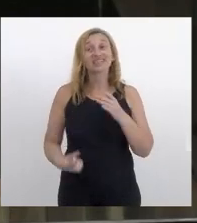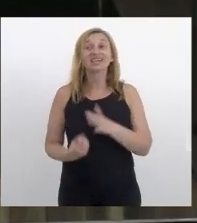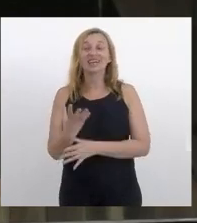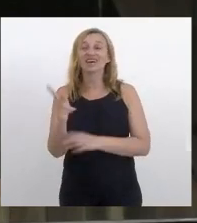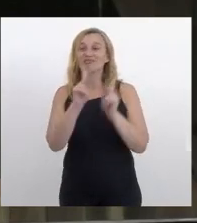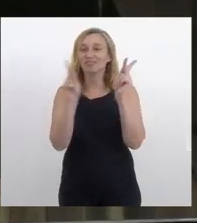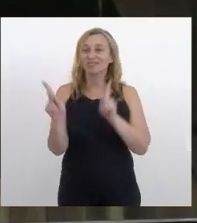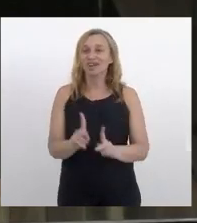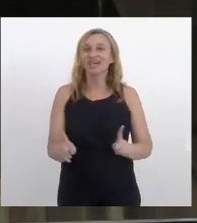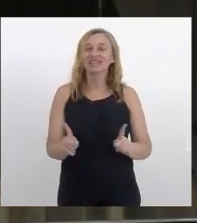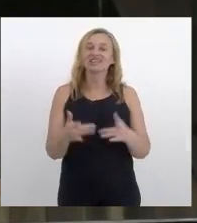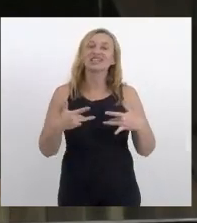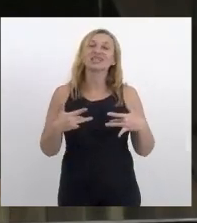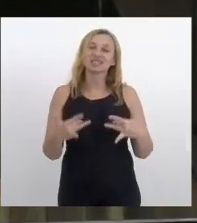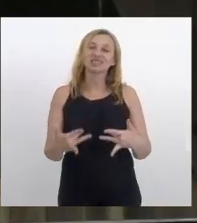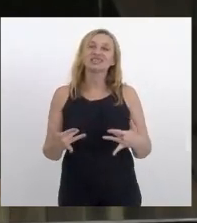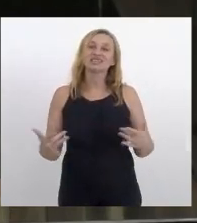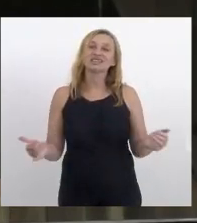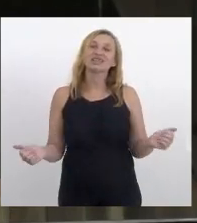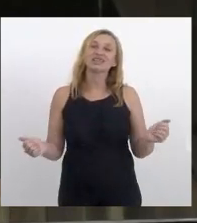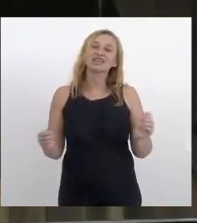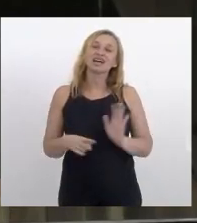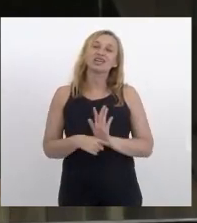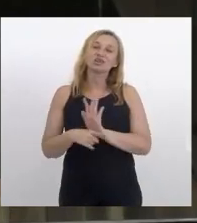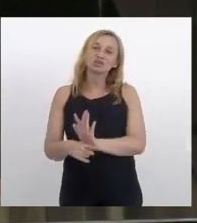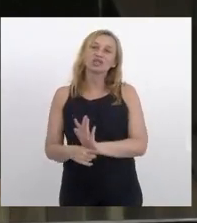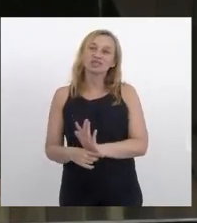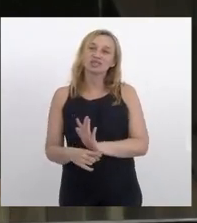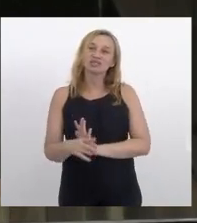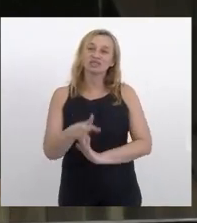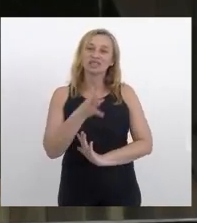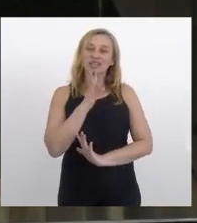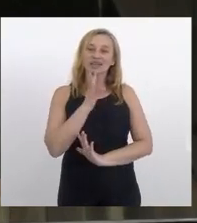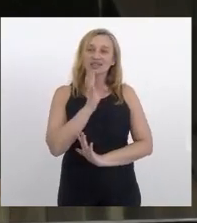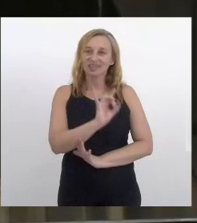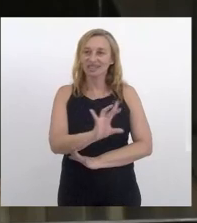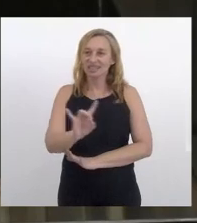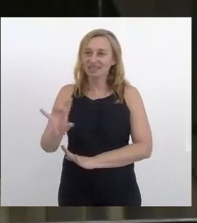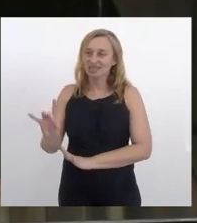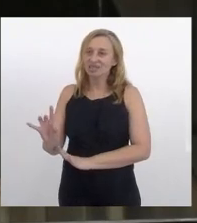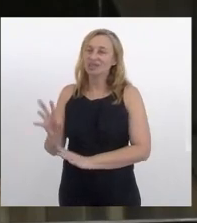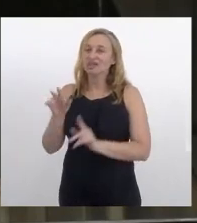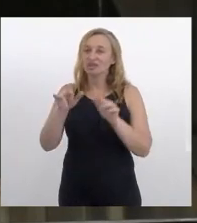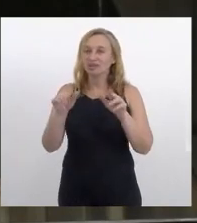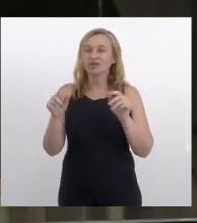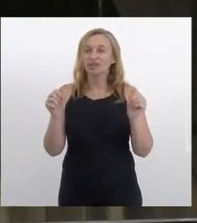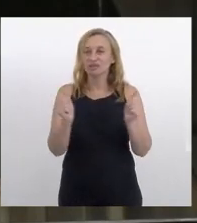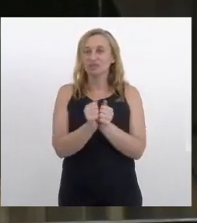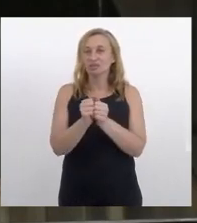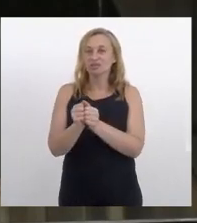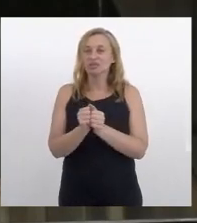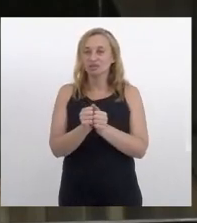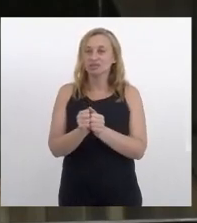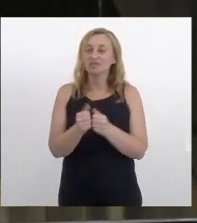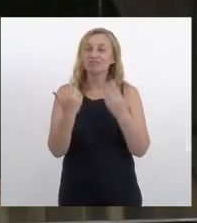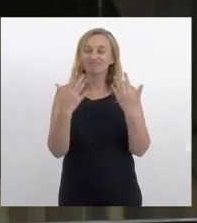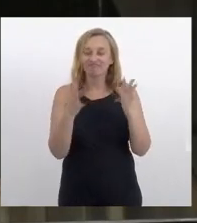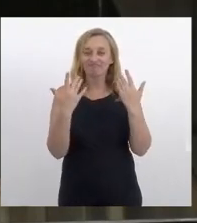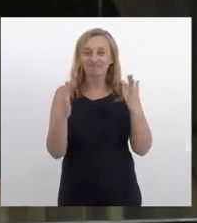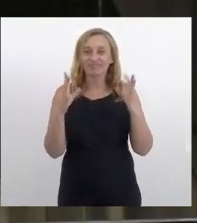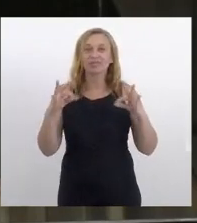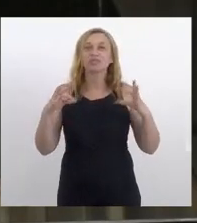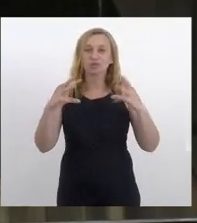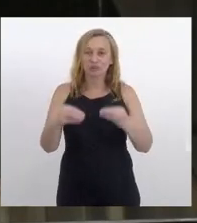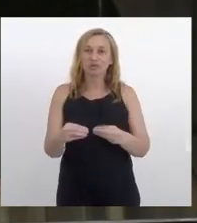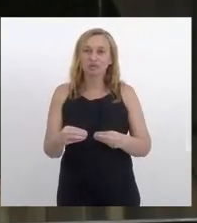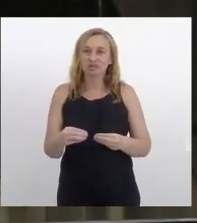e fraternidade, ajudando-nos, conhecendo-nos e trabalhando em comum naquilo que nos une. Vocês estão de parabéns por tudo